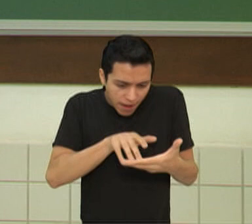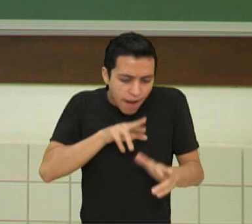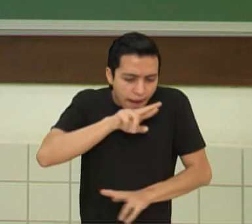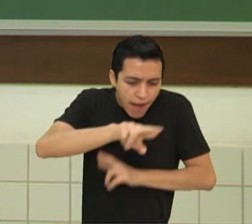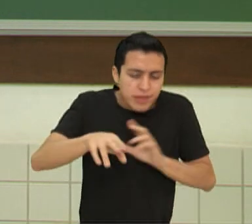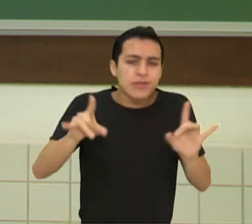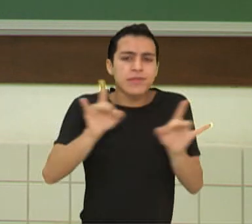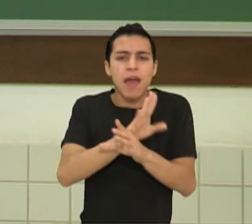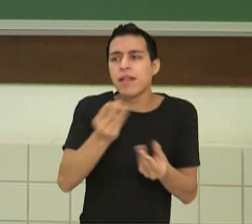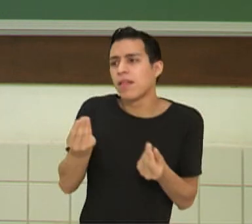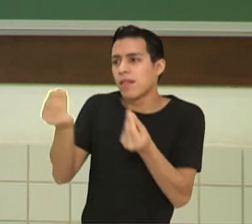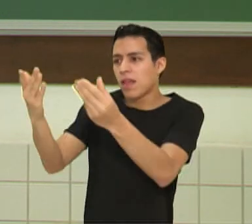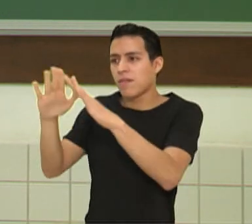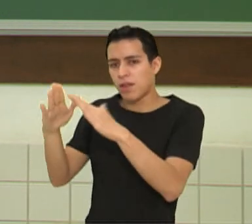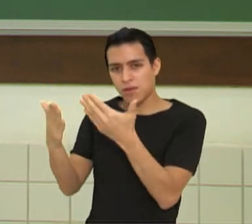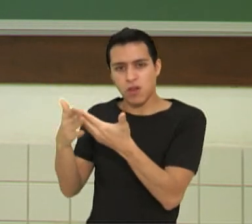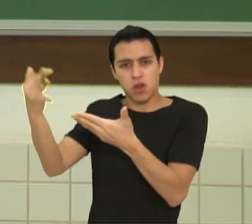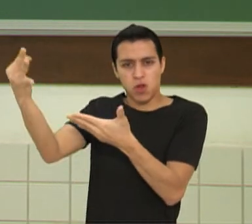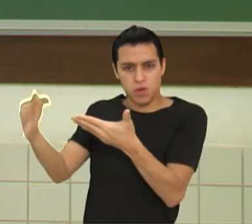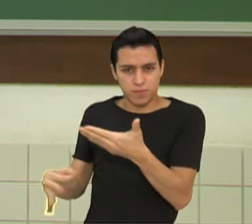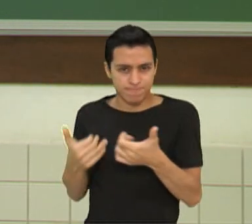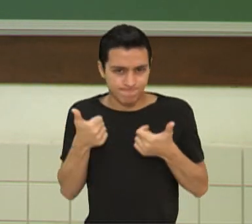tá? Então vamos lá.